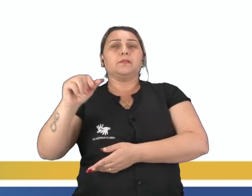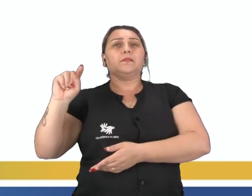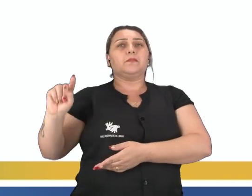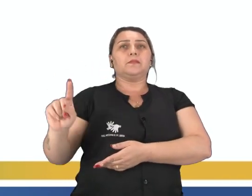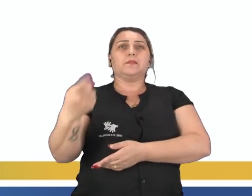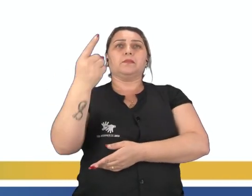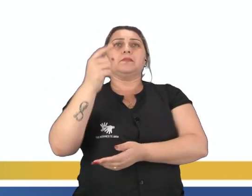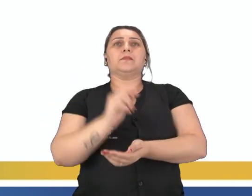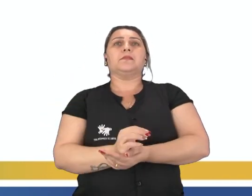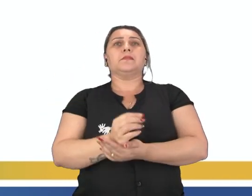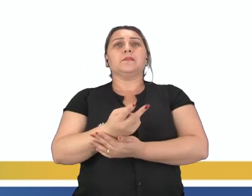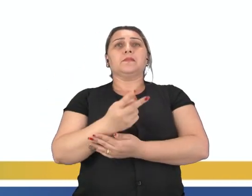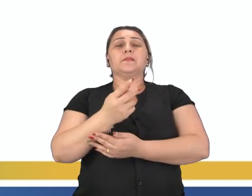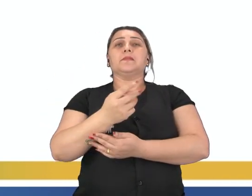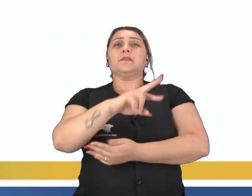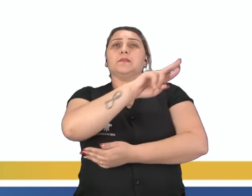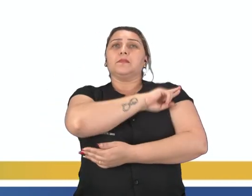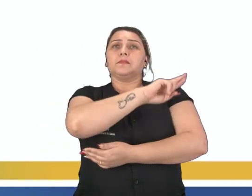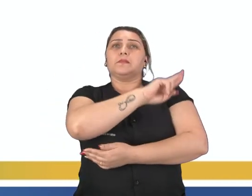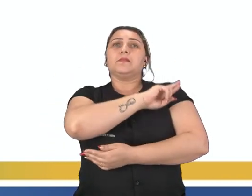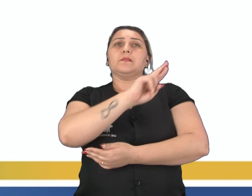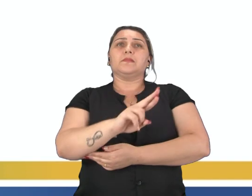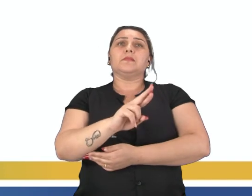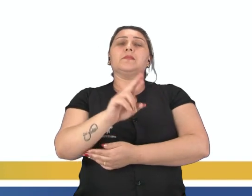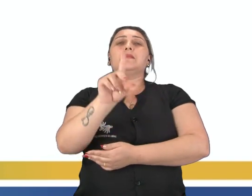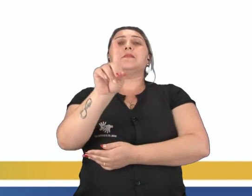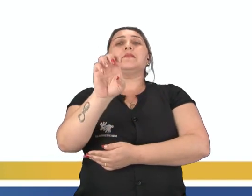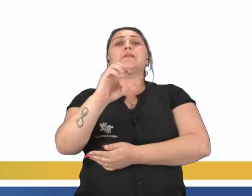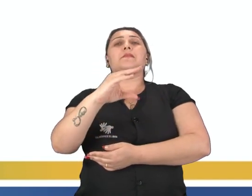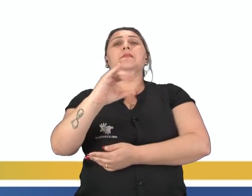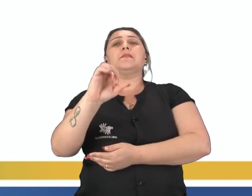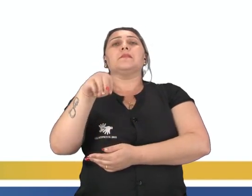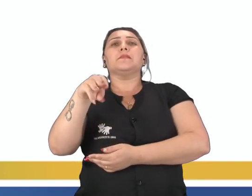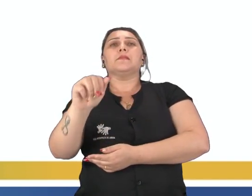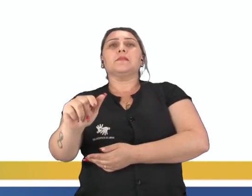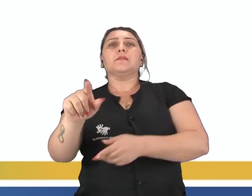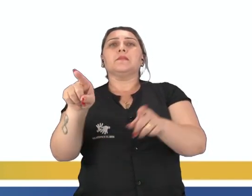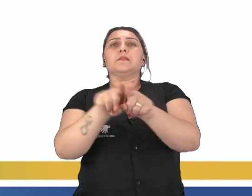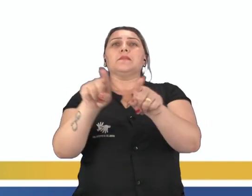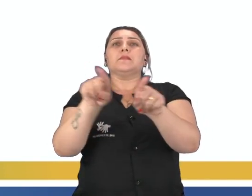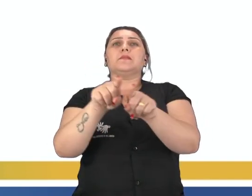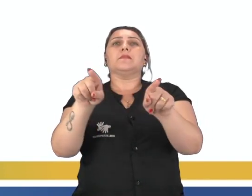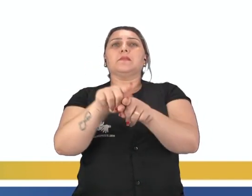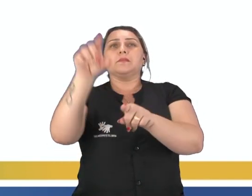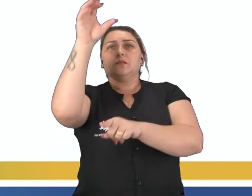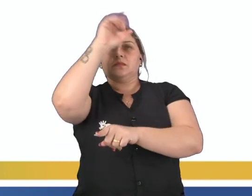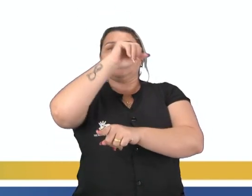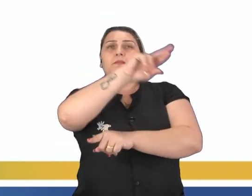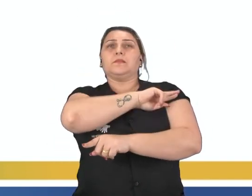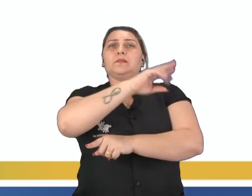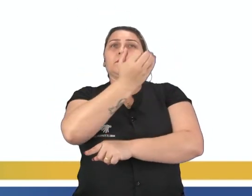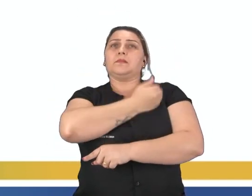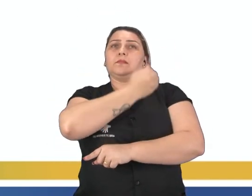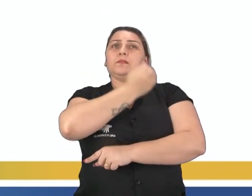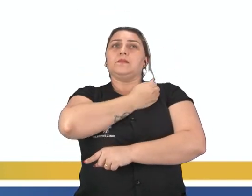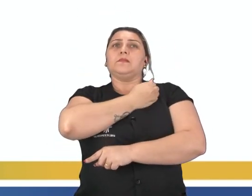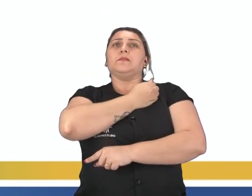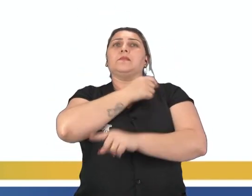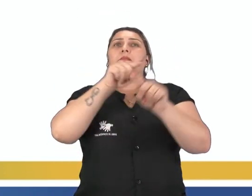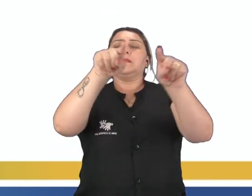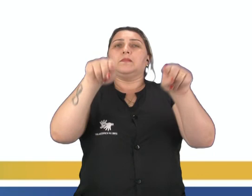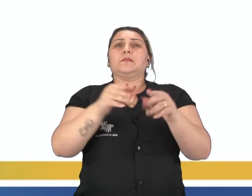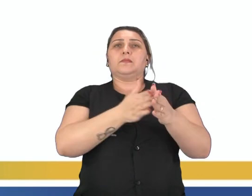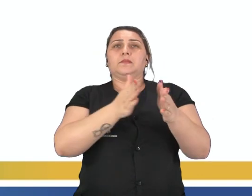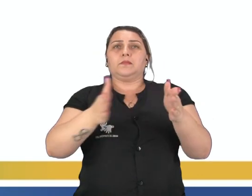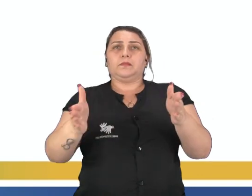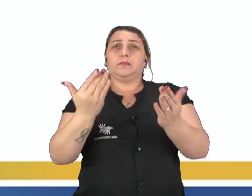centésimos e milésimos, e a sua representação na forma decimal. Além disso, aprendemos a representar um número decimal em um quadro de